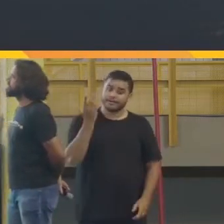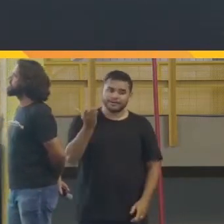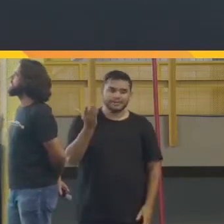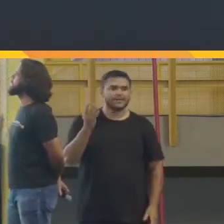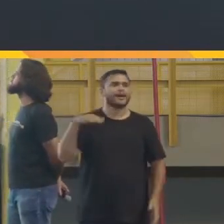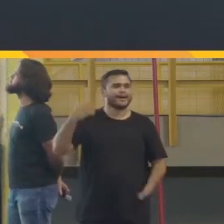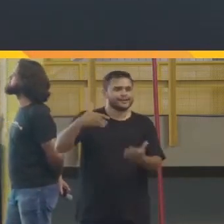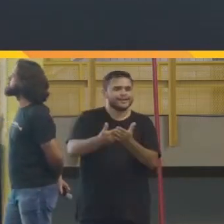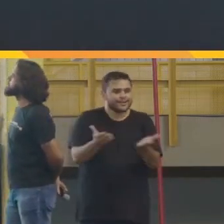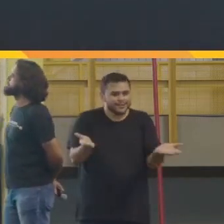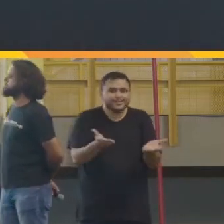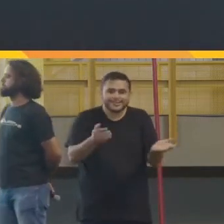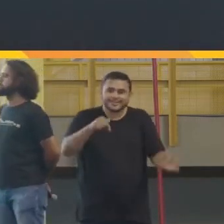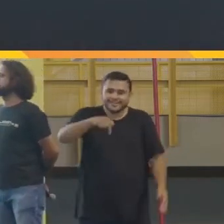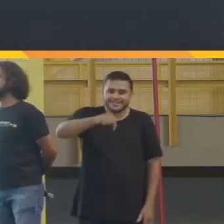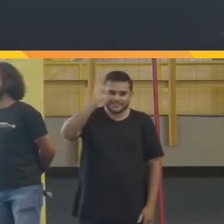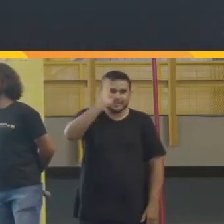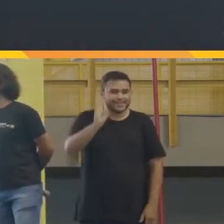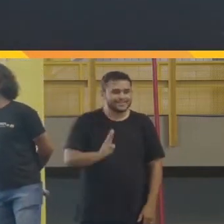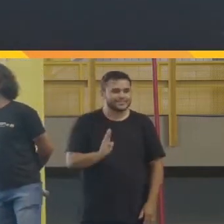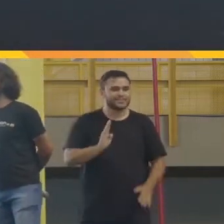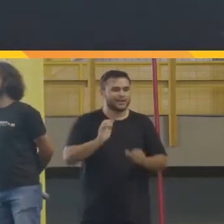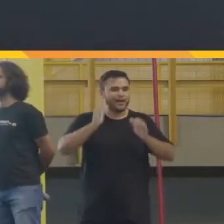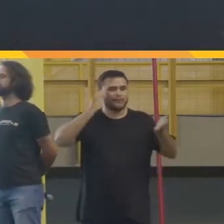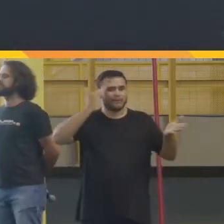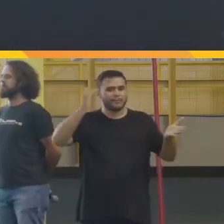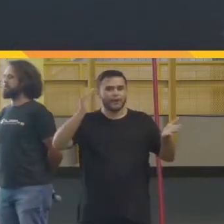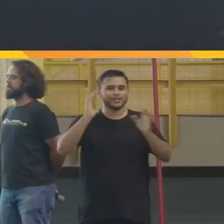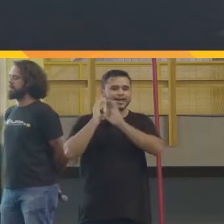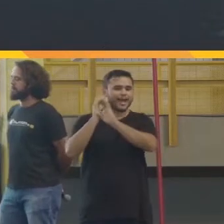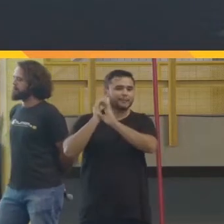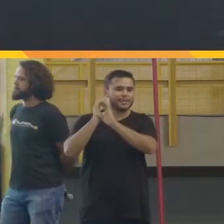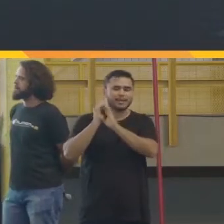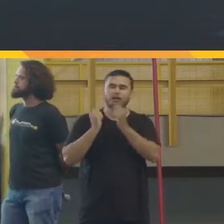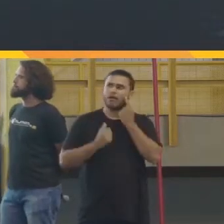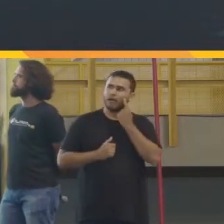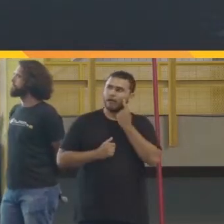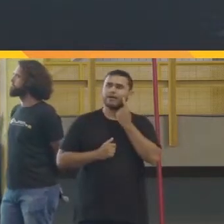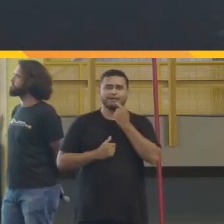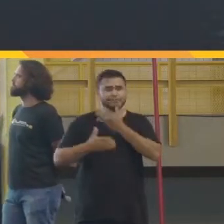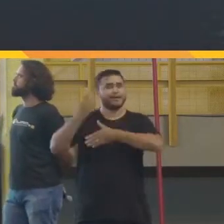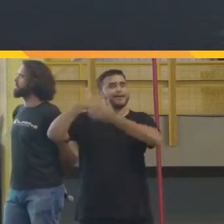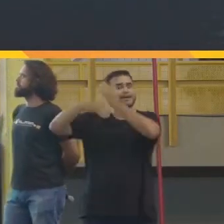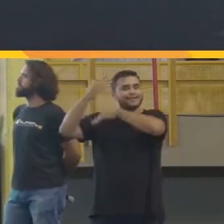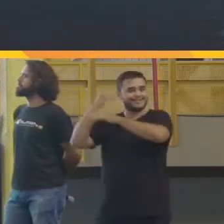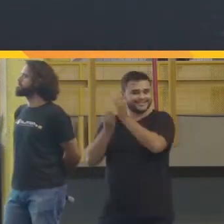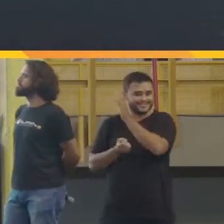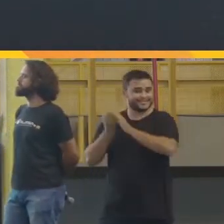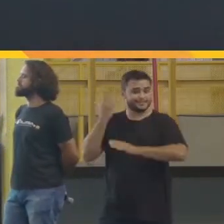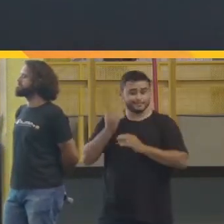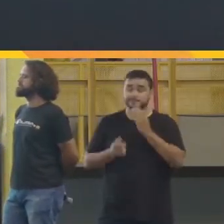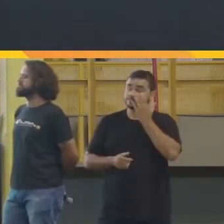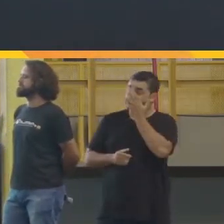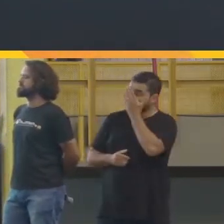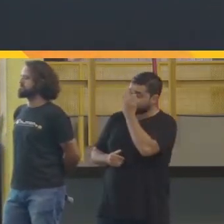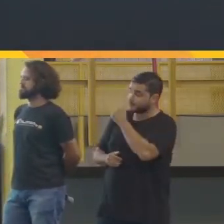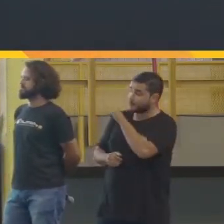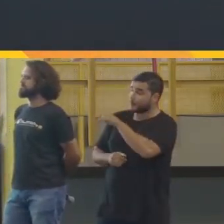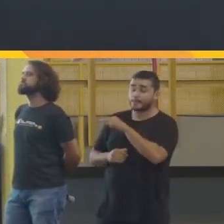bebida tão brasileira, chamada caipirinha. Aí a família real volta, se manda, deixa aqui Dom